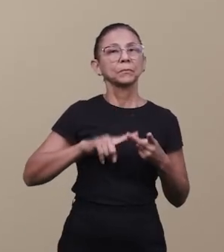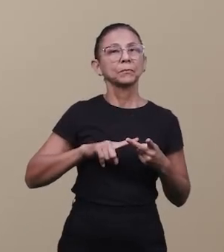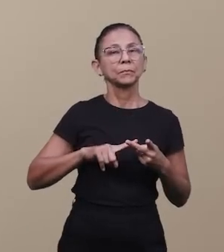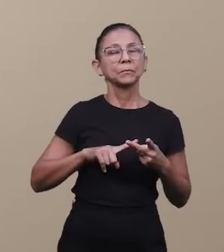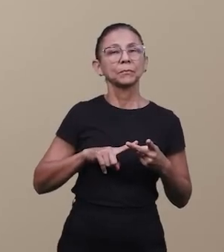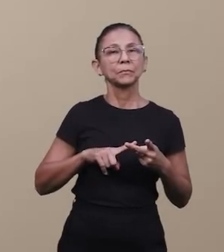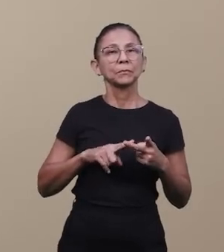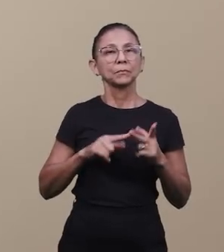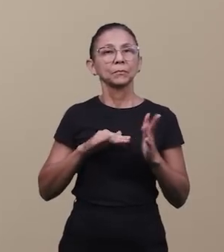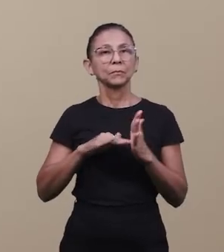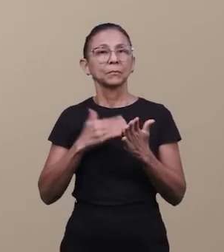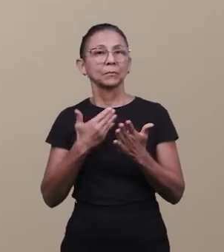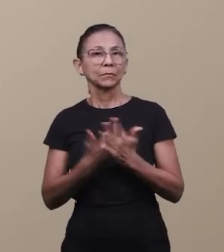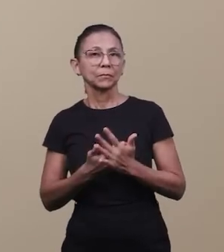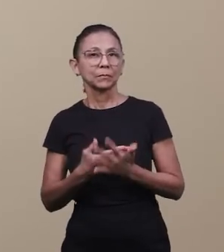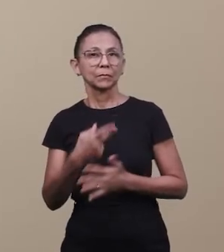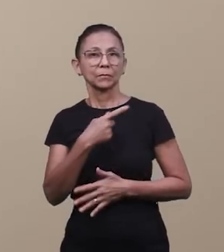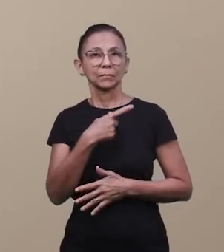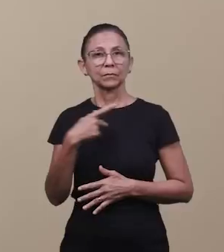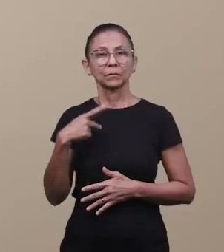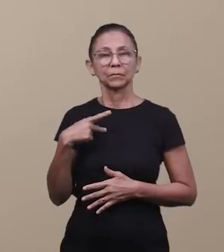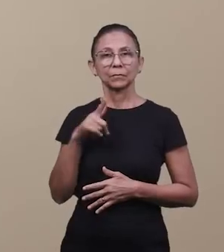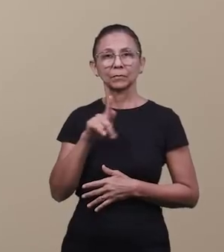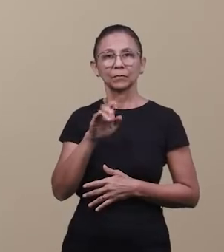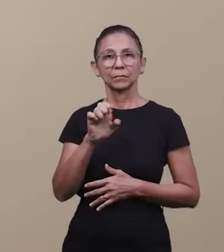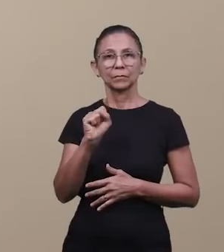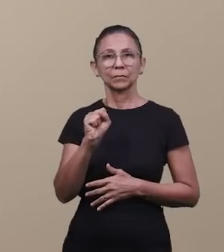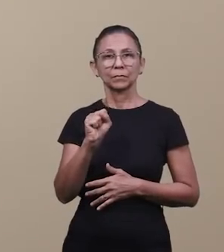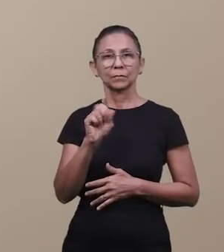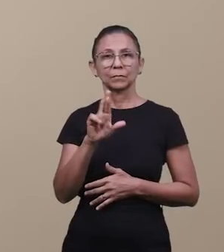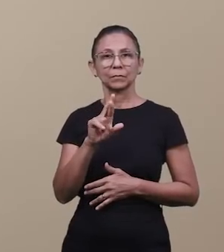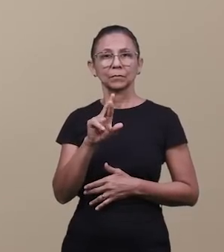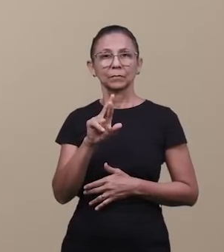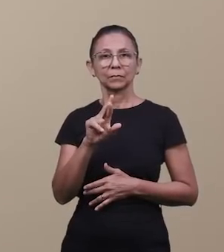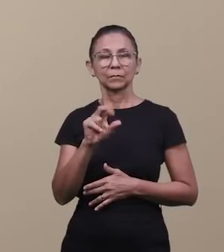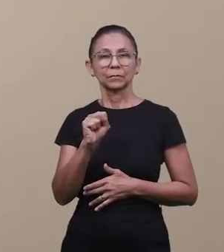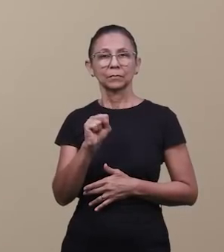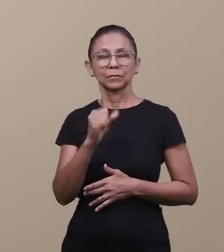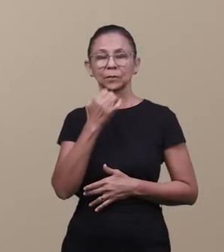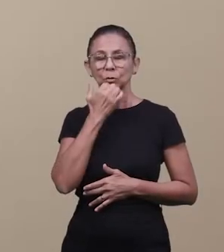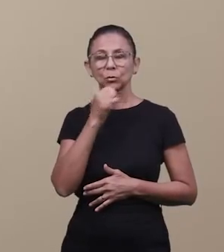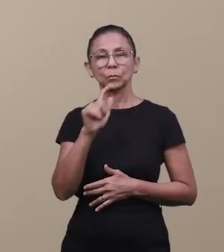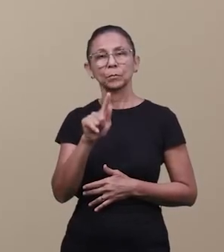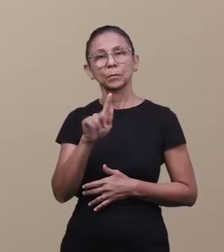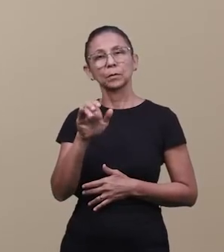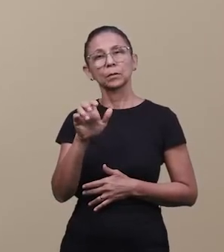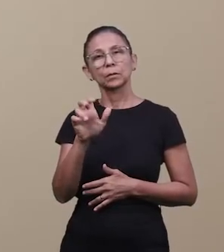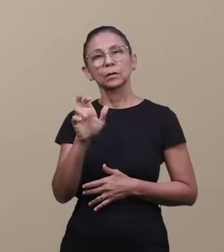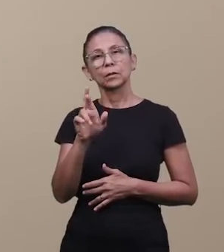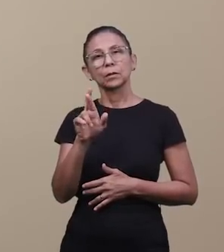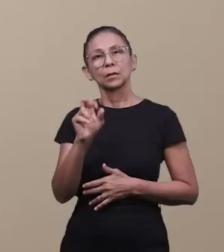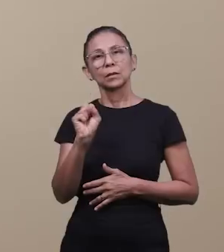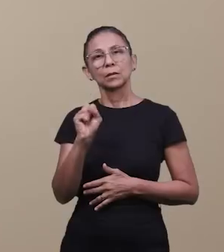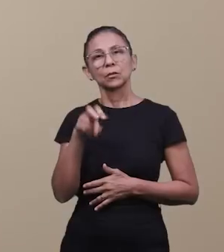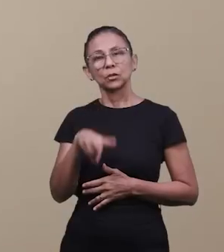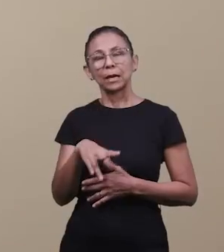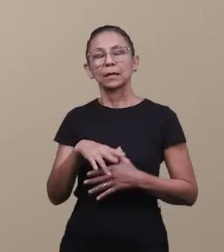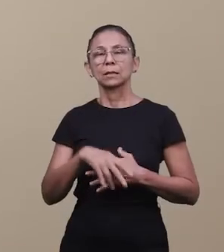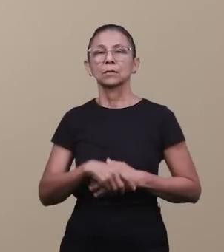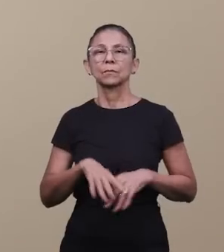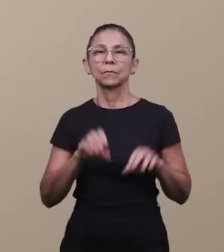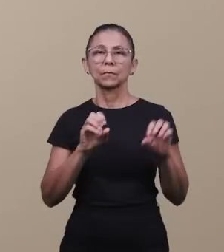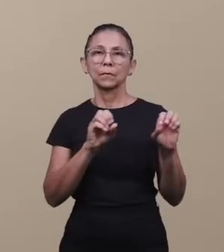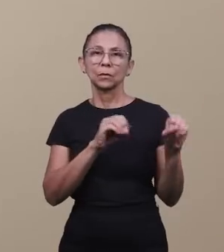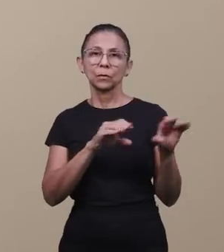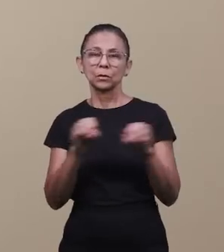pelo pastor Roberto Paulo, e a última aula, ministrada pelo pastor Gerson Belucci, que abordou o assunto sobre a formação do obreiro com